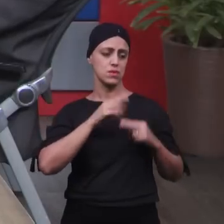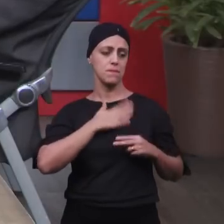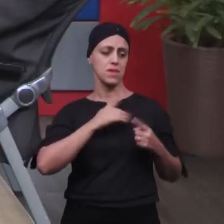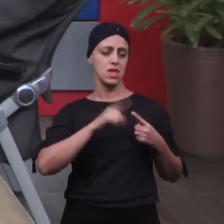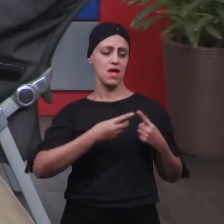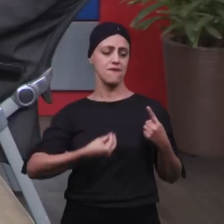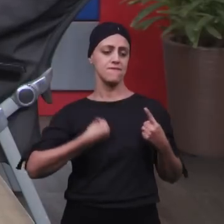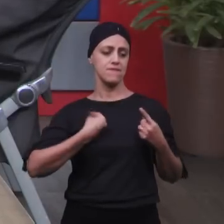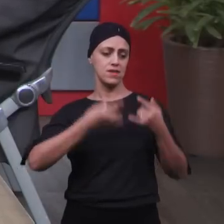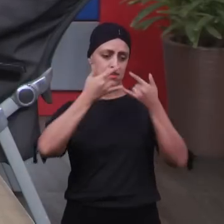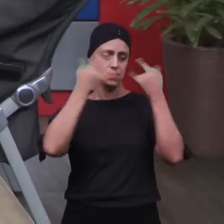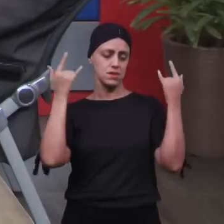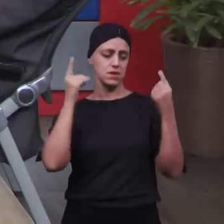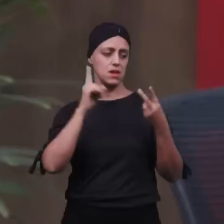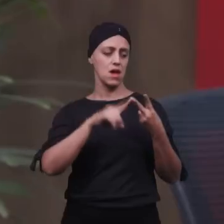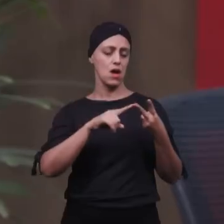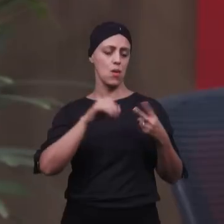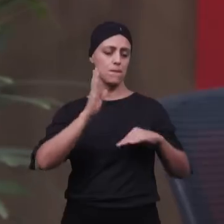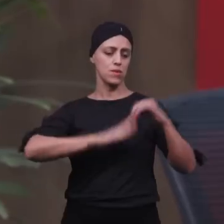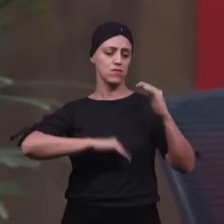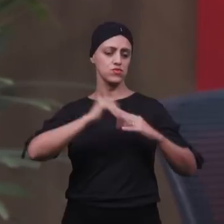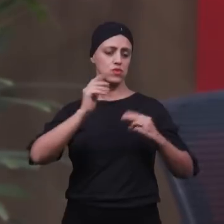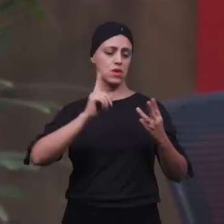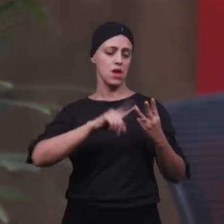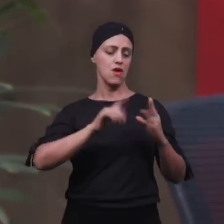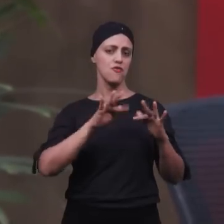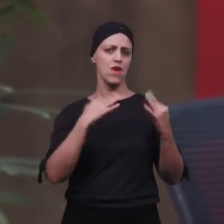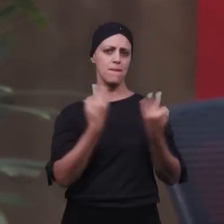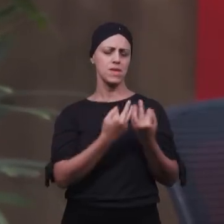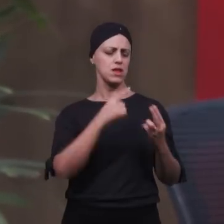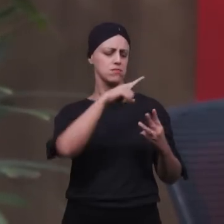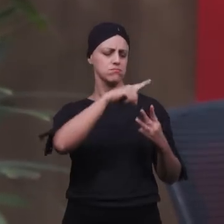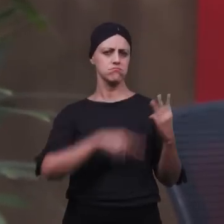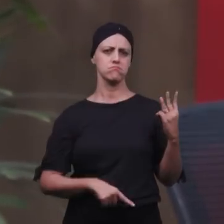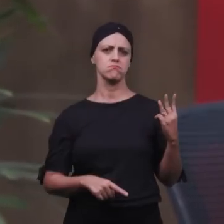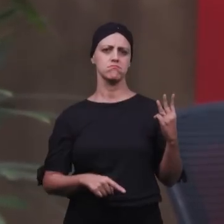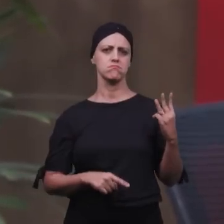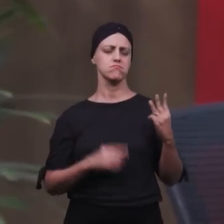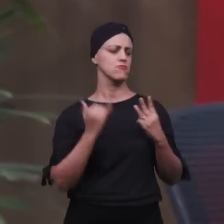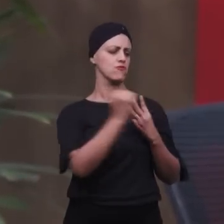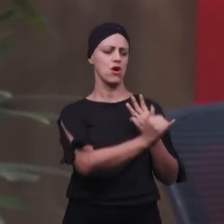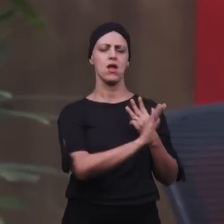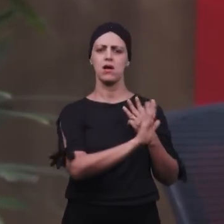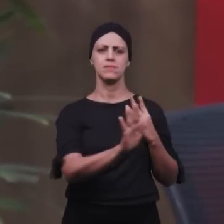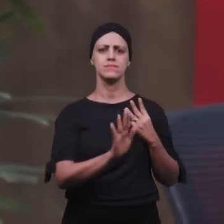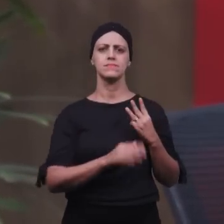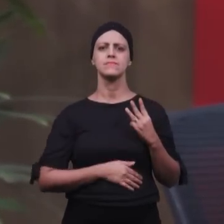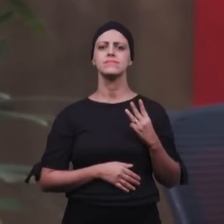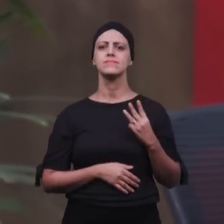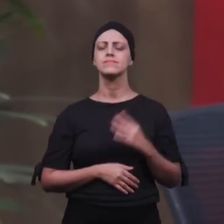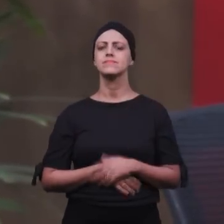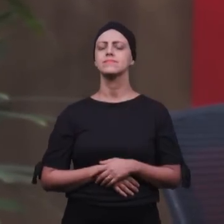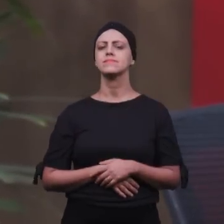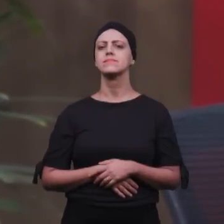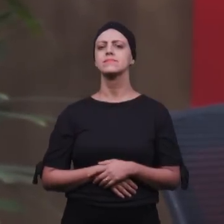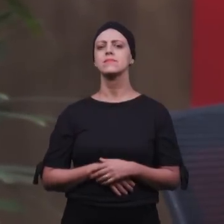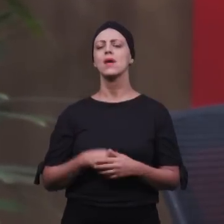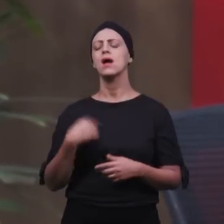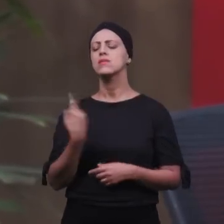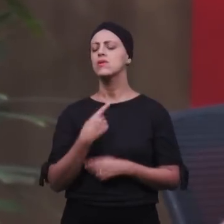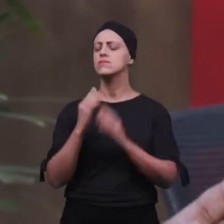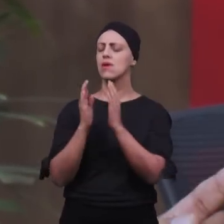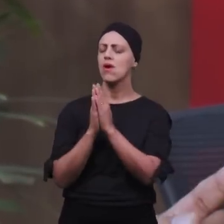material, profissional e familiar. Ele é taxativo. E ele, ao final da oração, ele